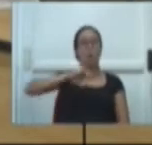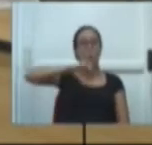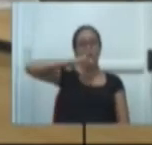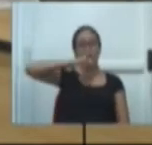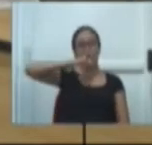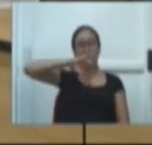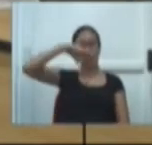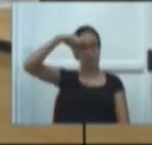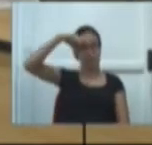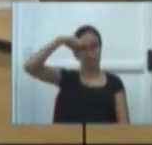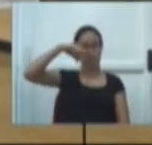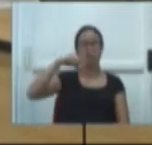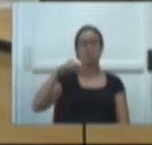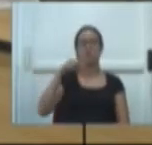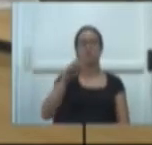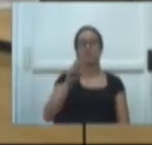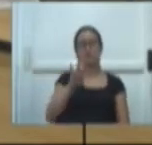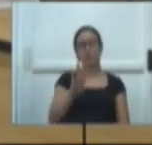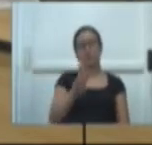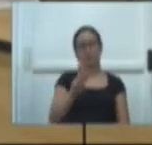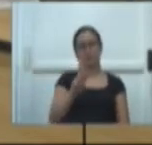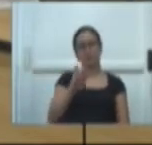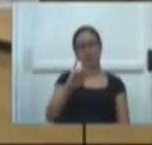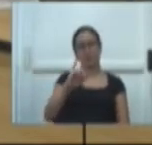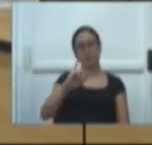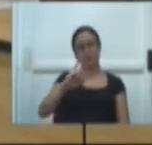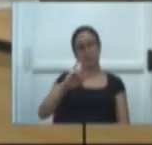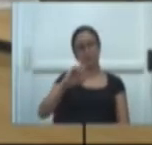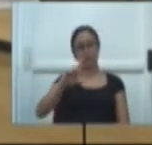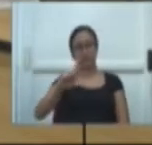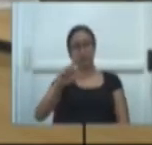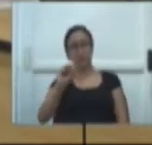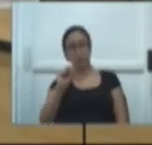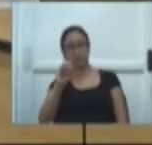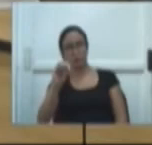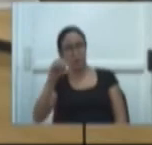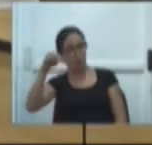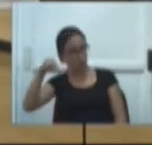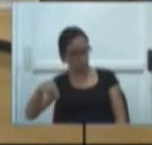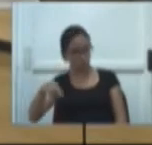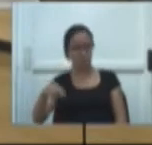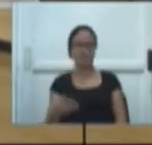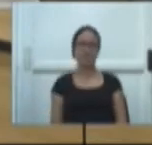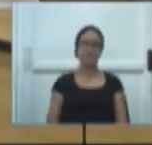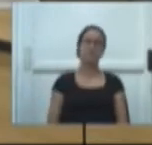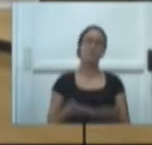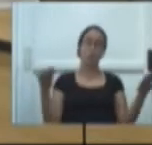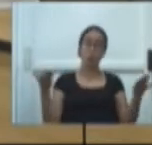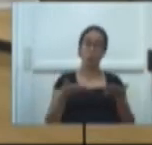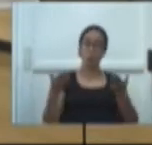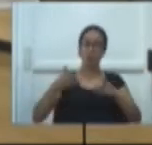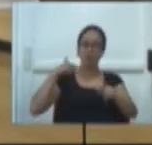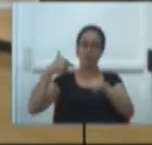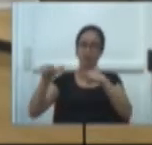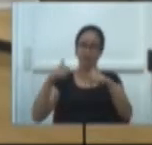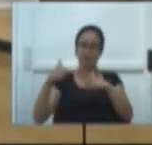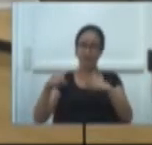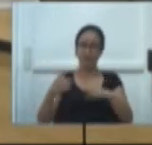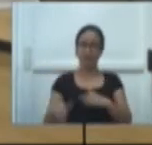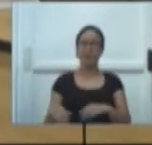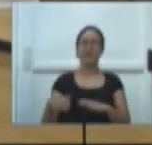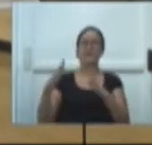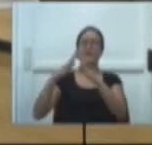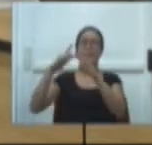de Limeira. Atualmente, ele exerce sua função na paróquia Menino Jesus, lá no